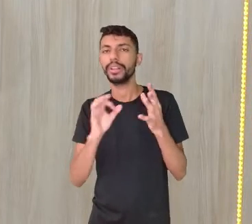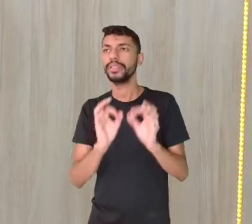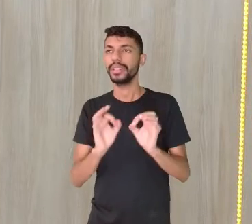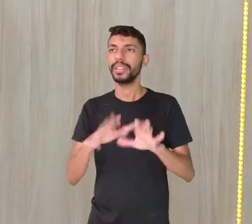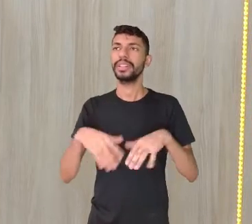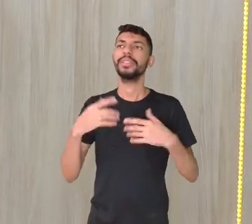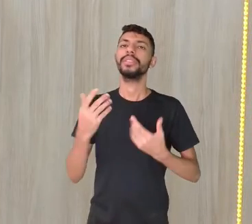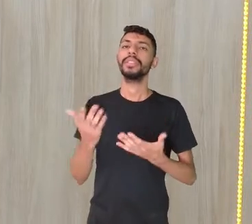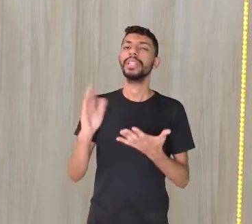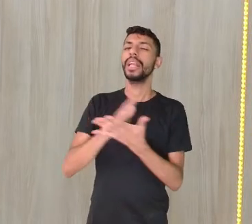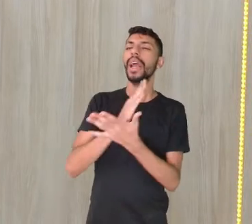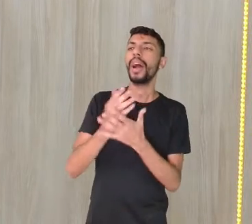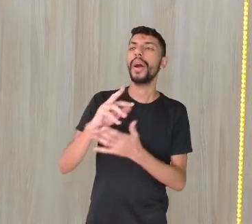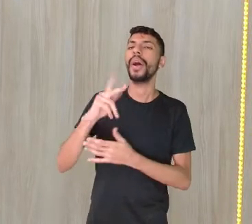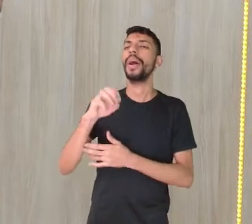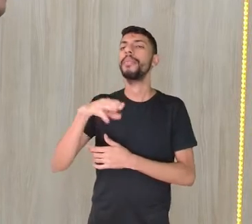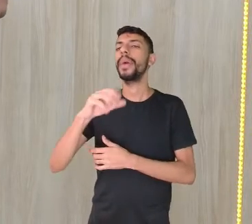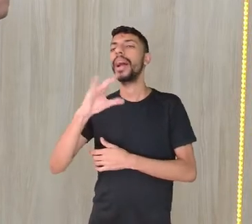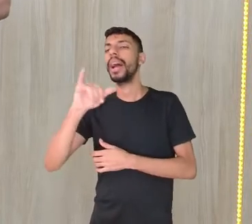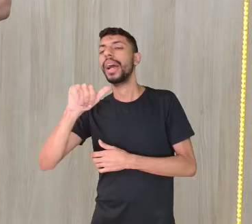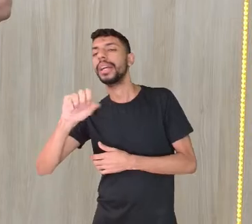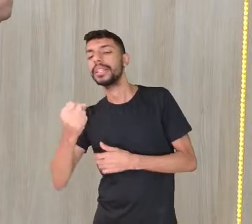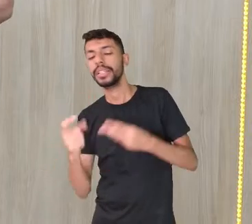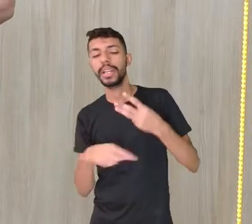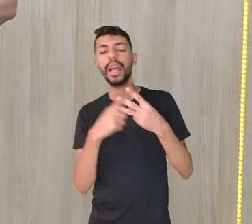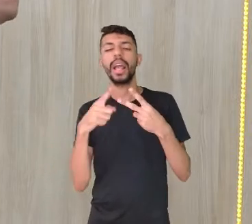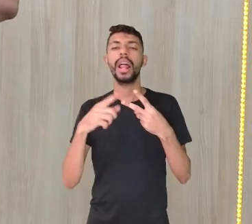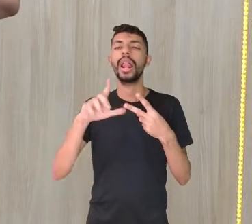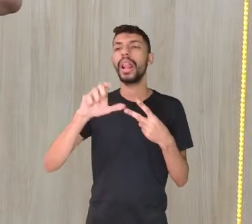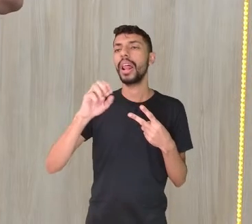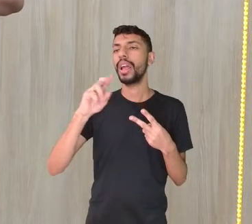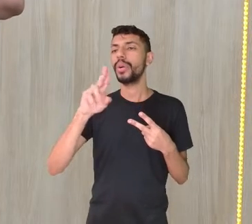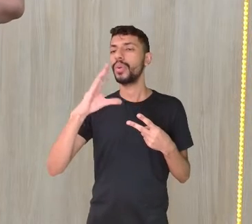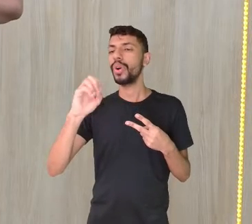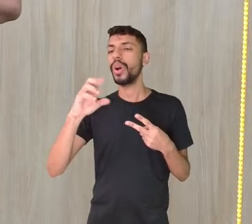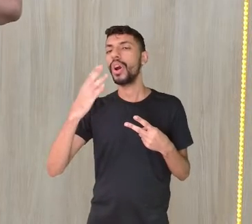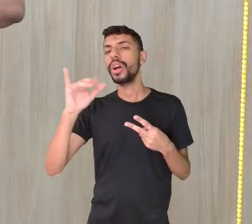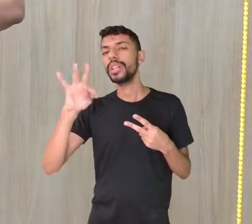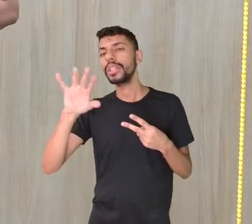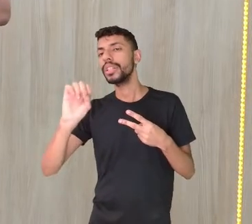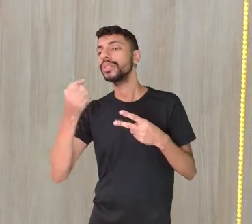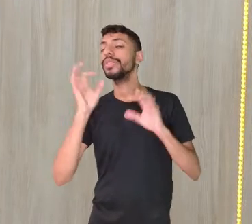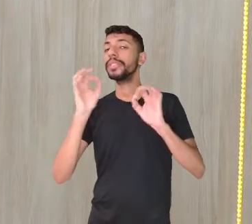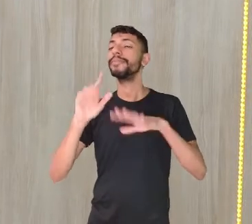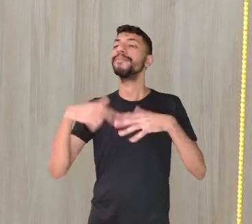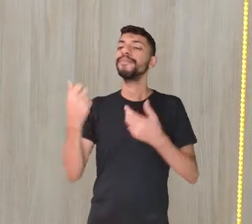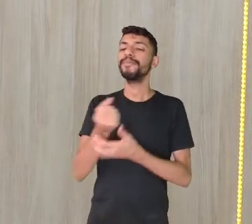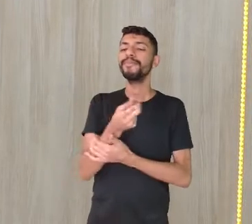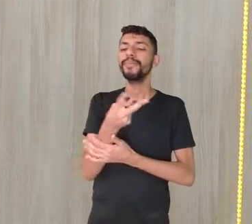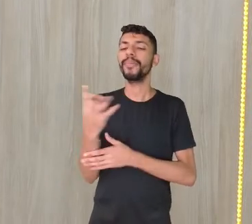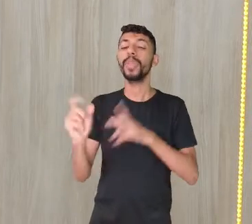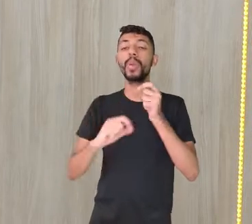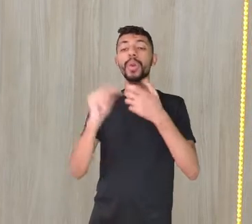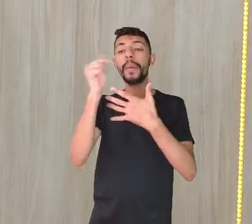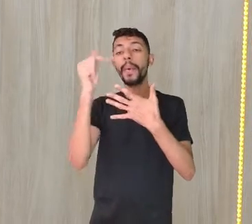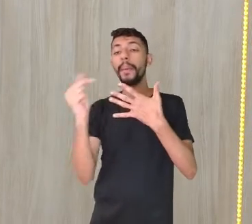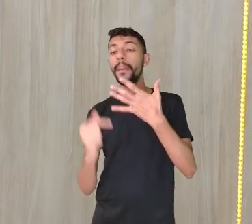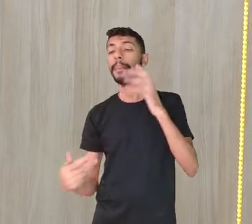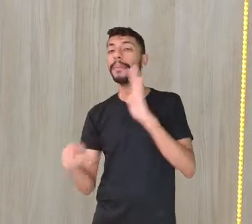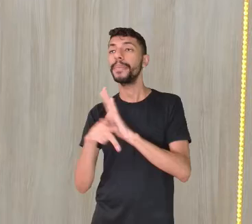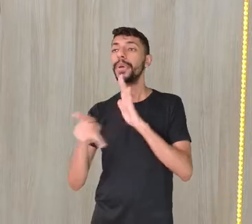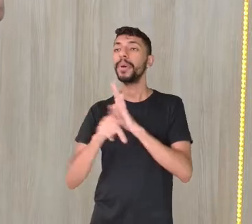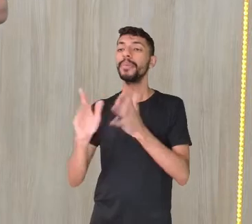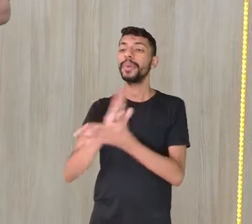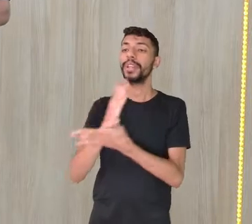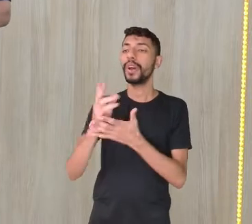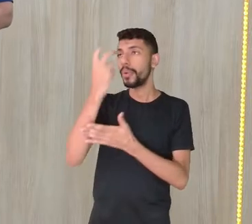contagem de hemácias, de leucócitos. O que é isso, professora? A contagem de, né, elementos presentes em